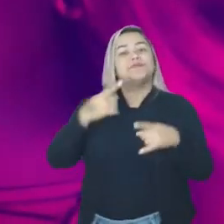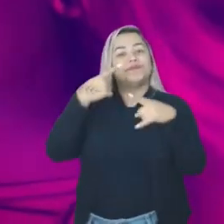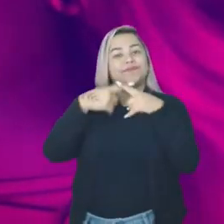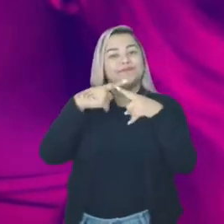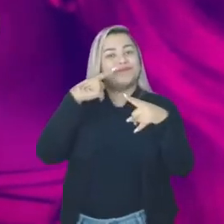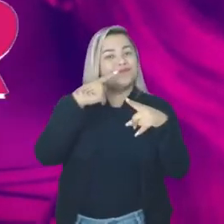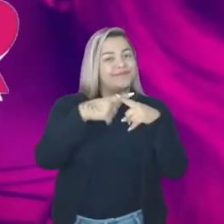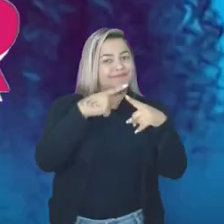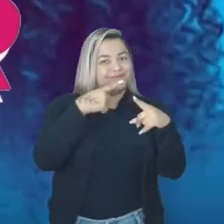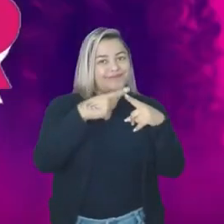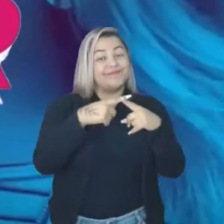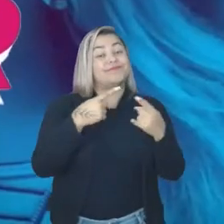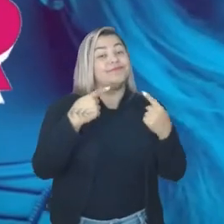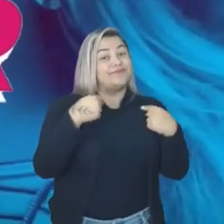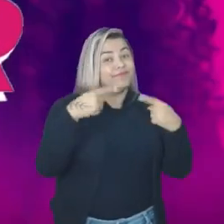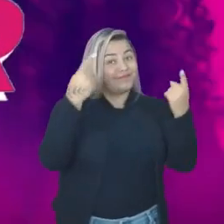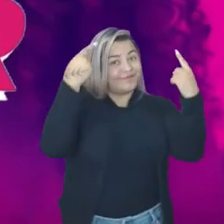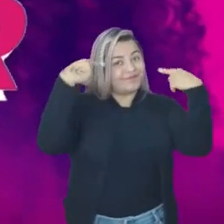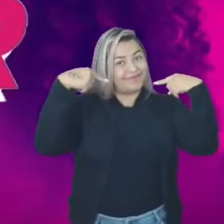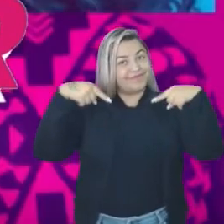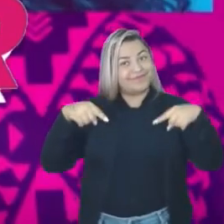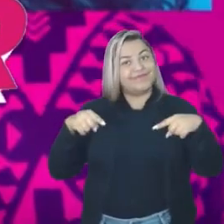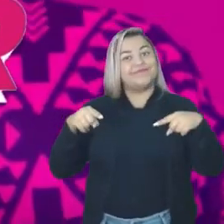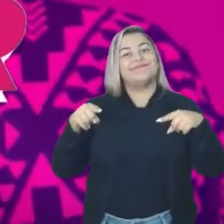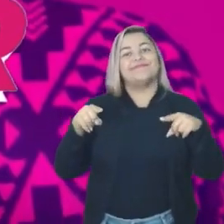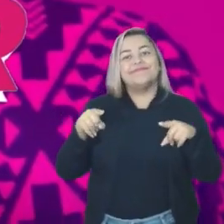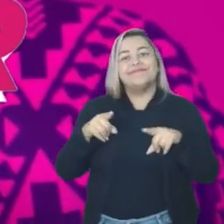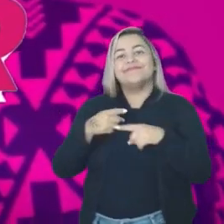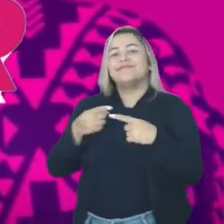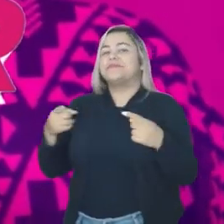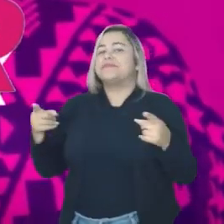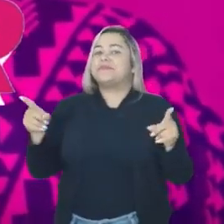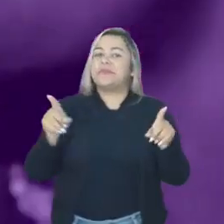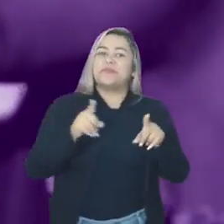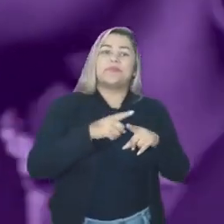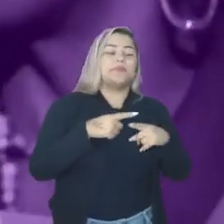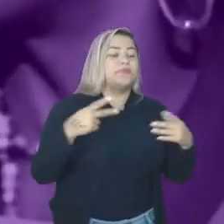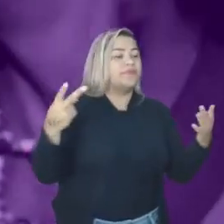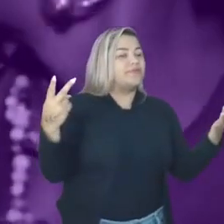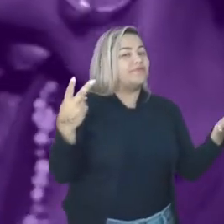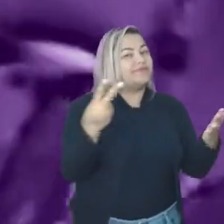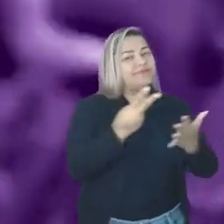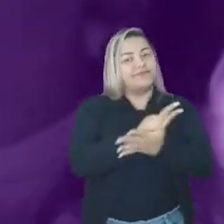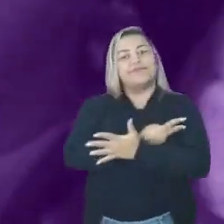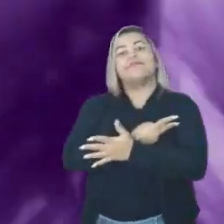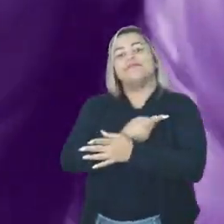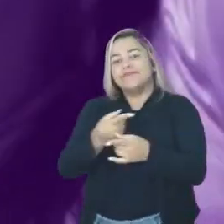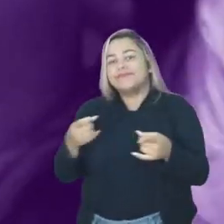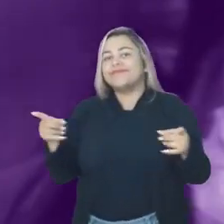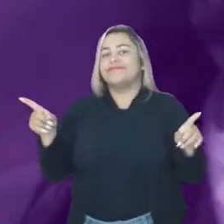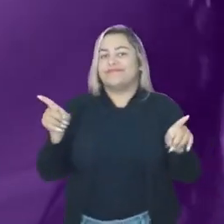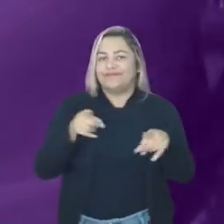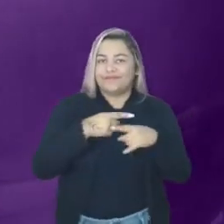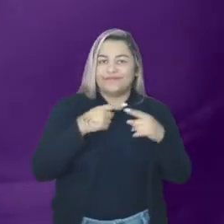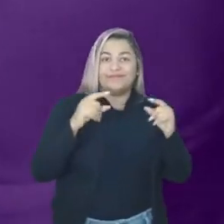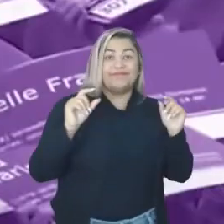Porque eu sou mulher pra fazer